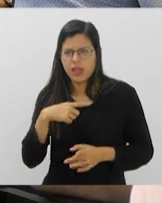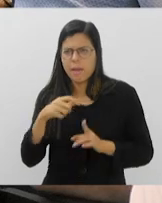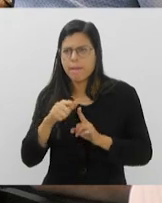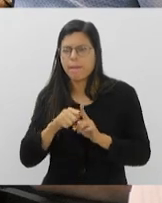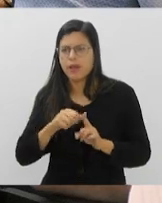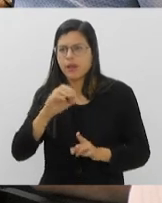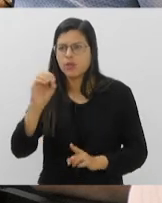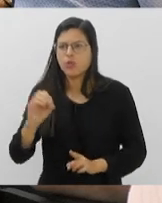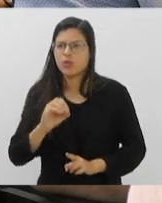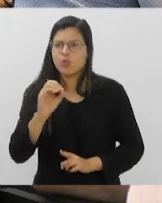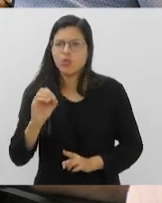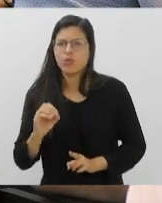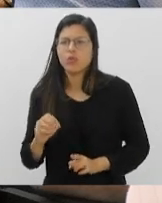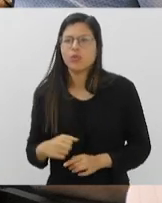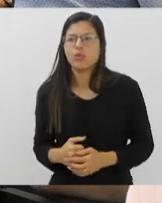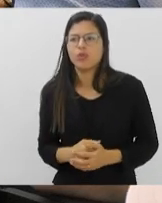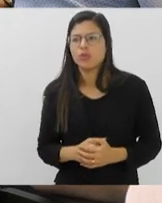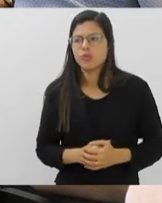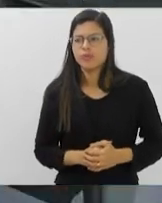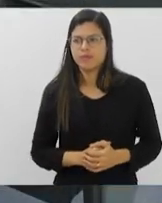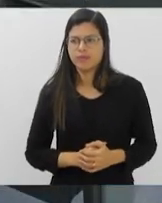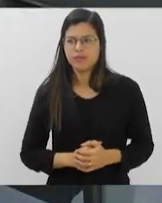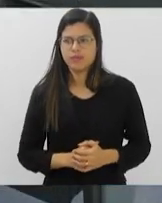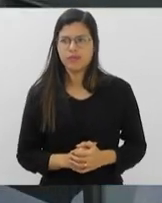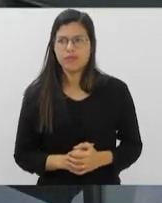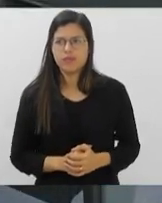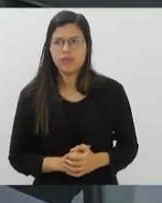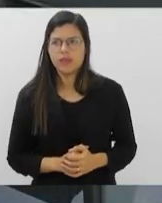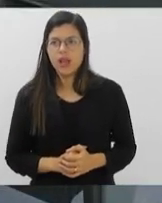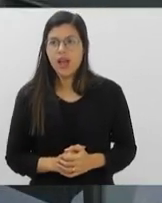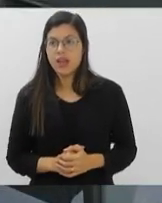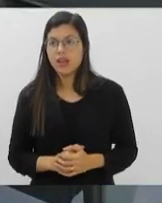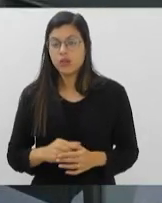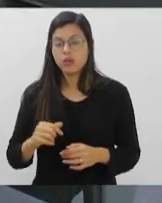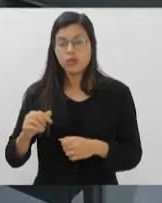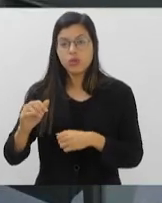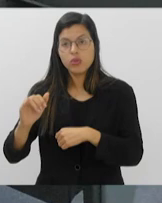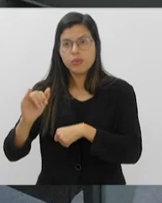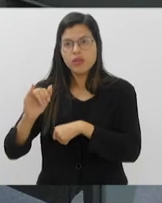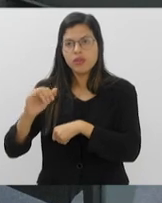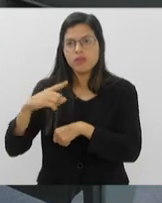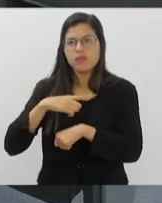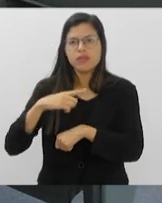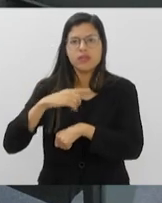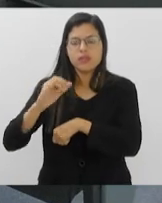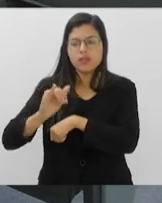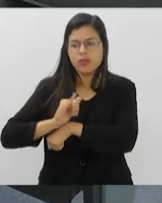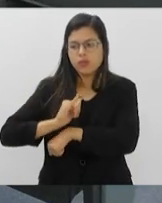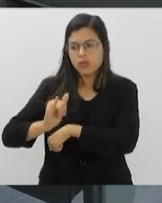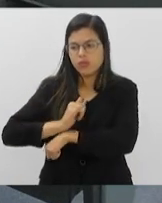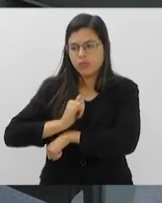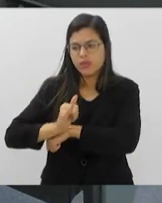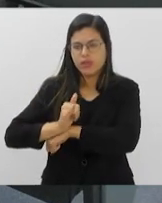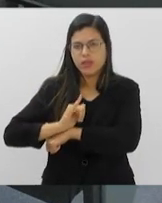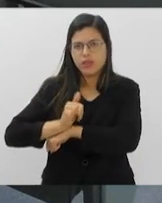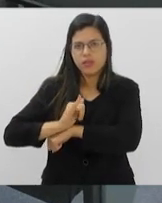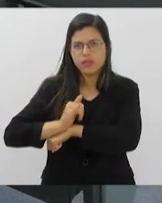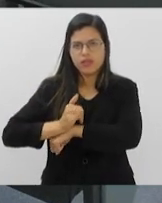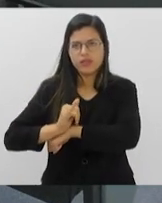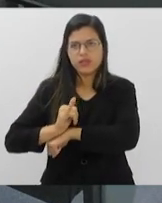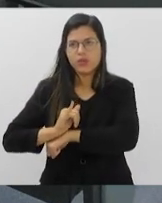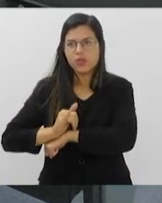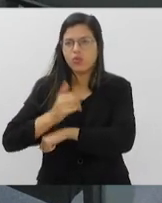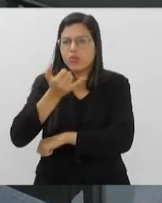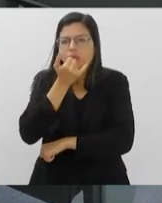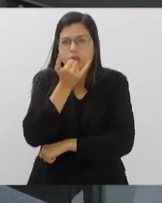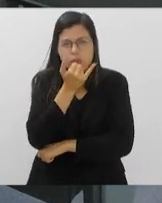vai sim vai estar na vai estar nas nossas redes e também na da alerge tá muito bem Tá ótimo vai mas então é isso